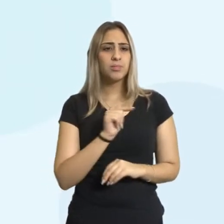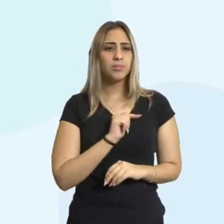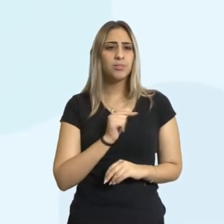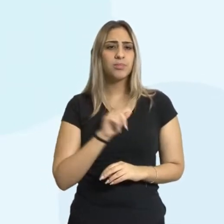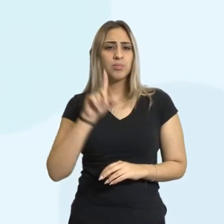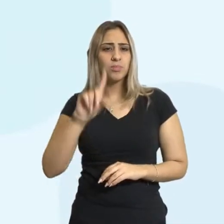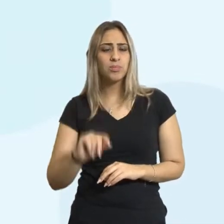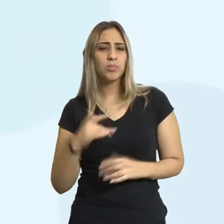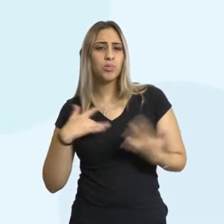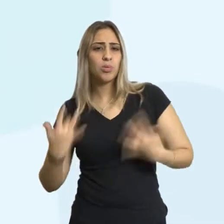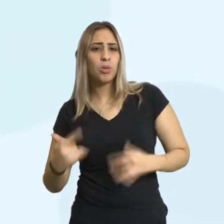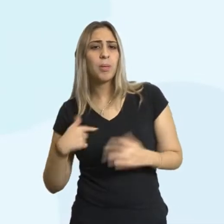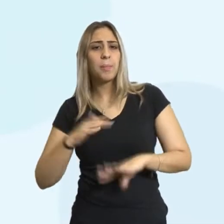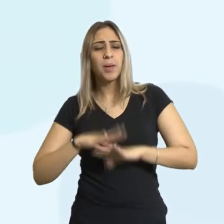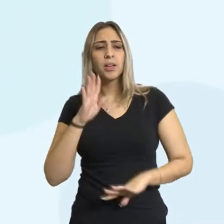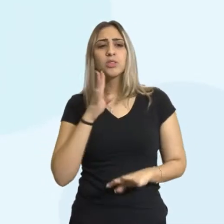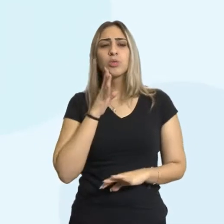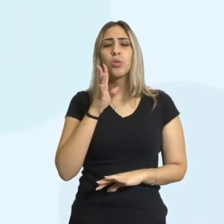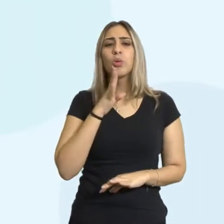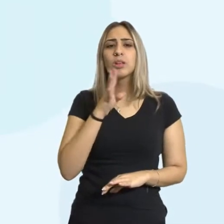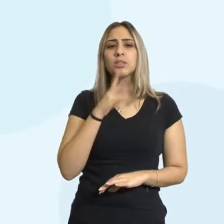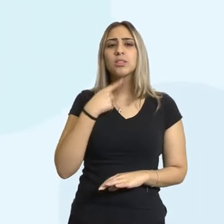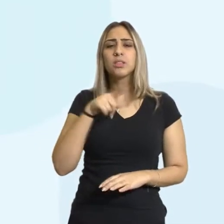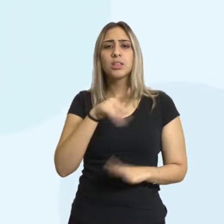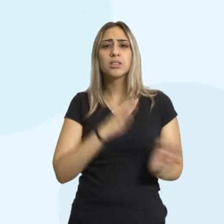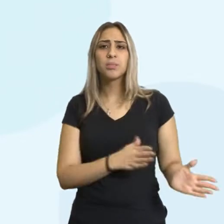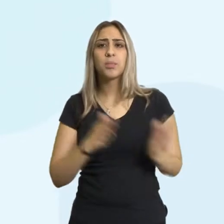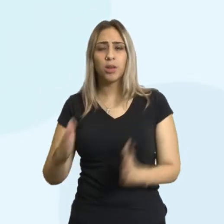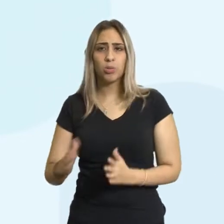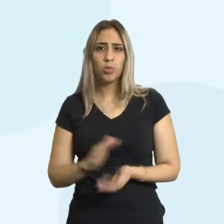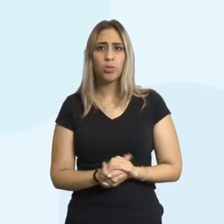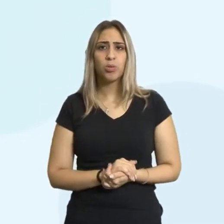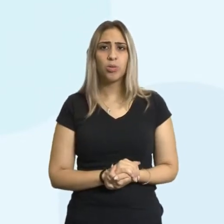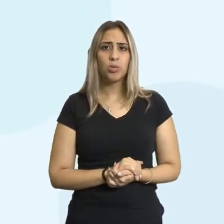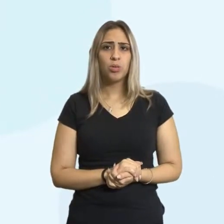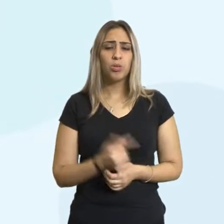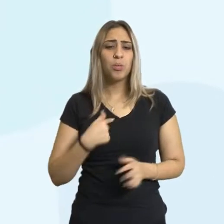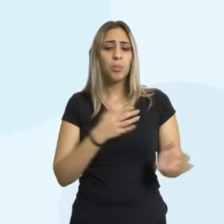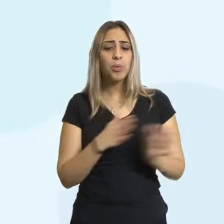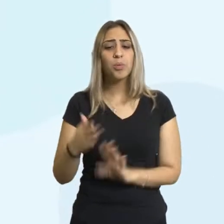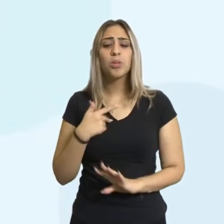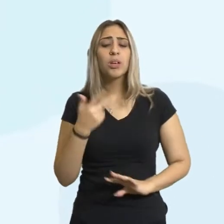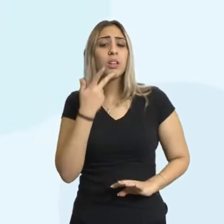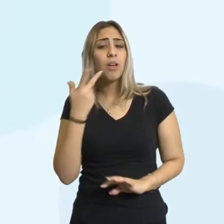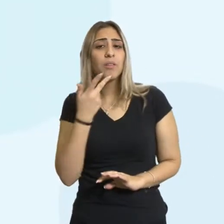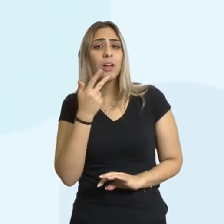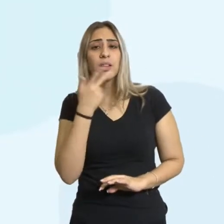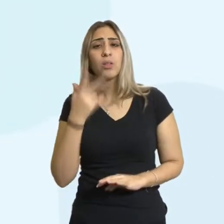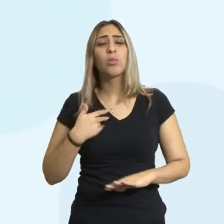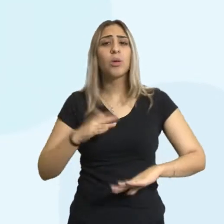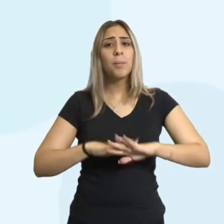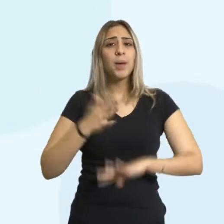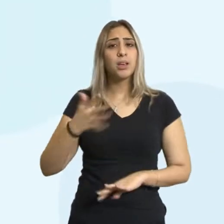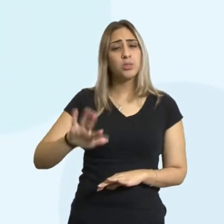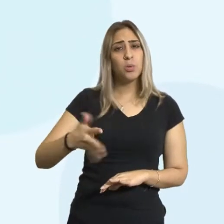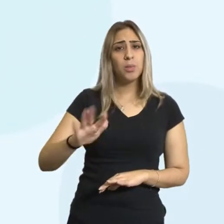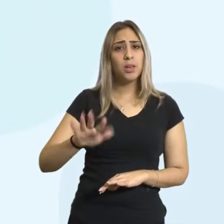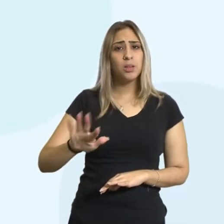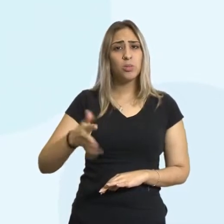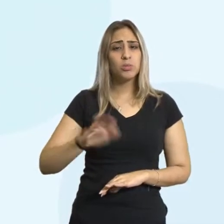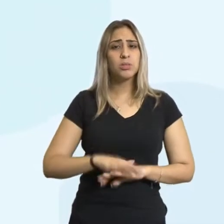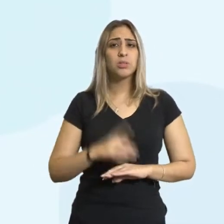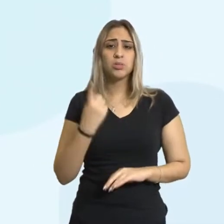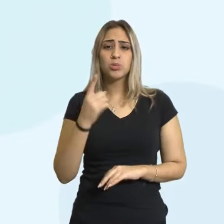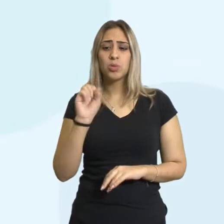é uma das mais conhecidas estatuetas desse período é o período tá falando aí é mais ou menos 18